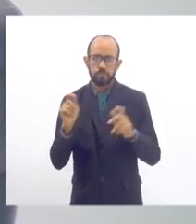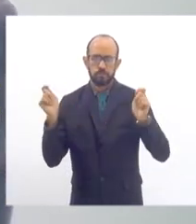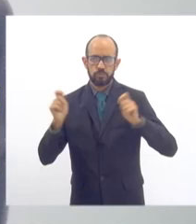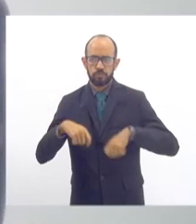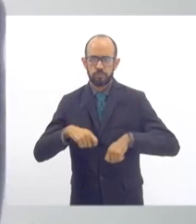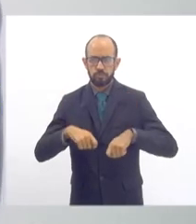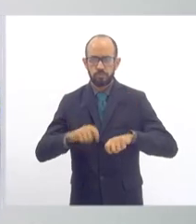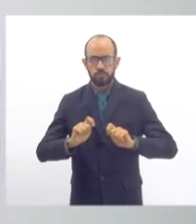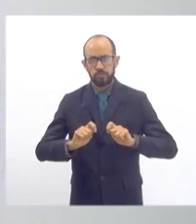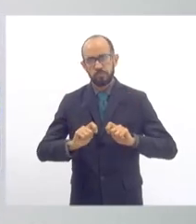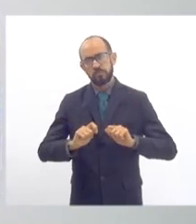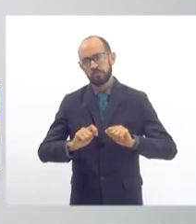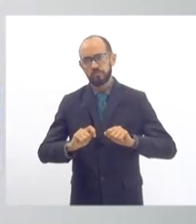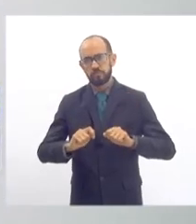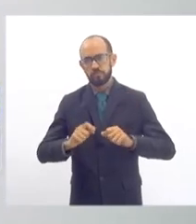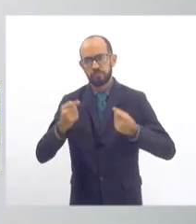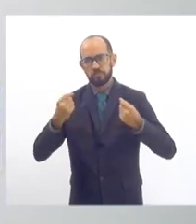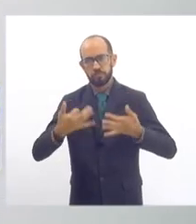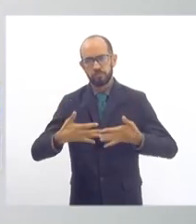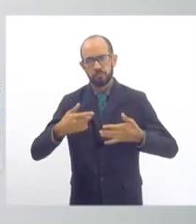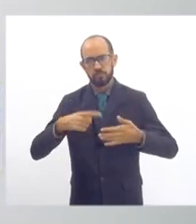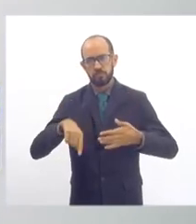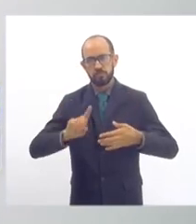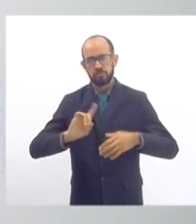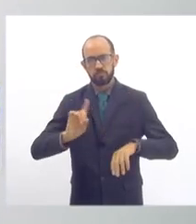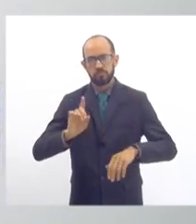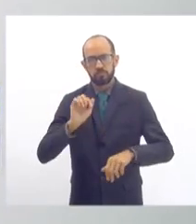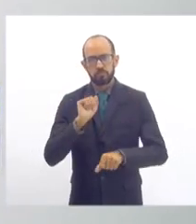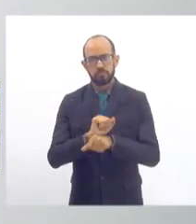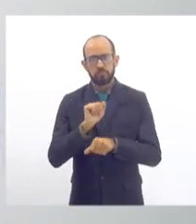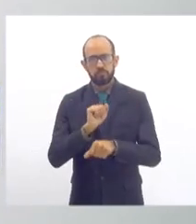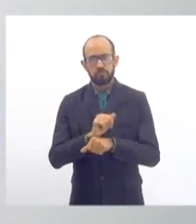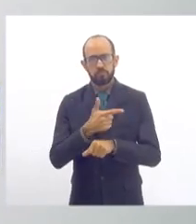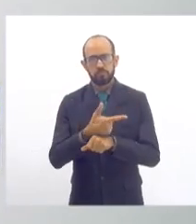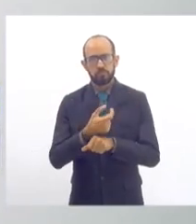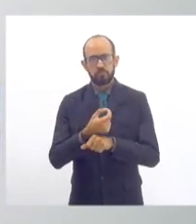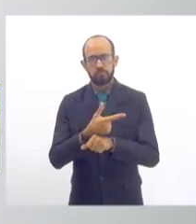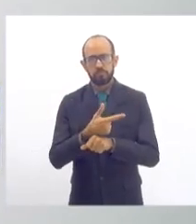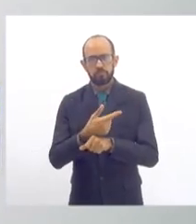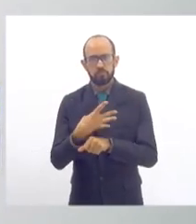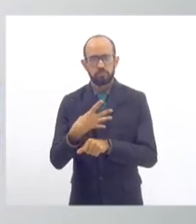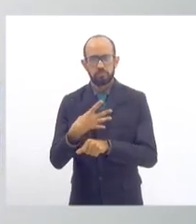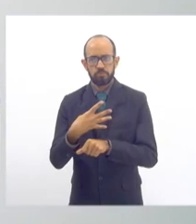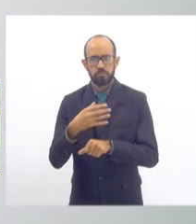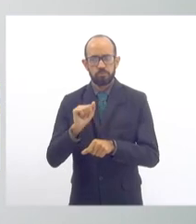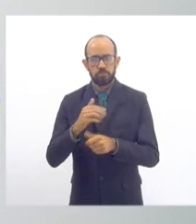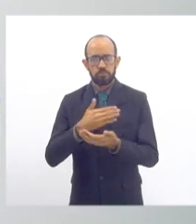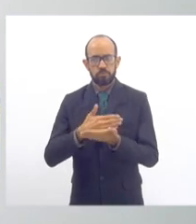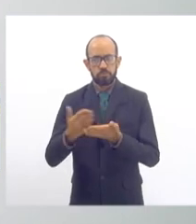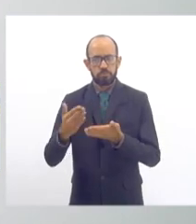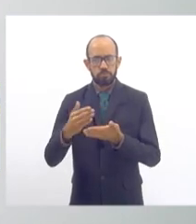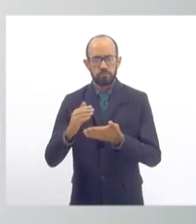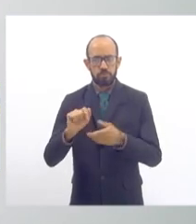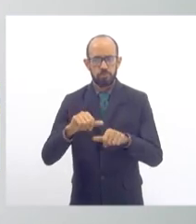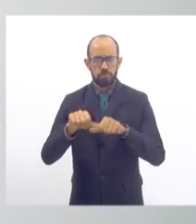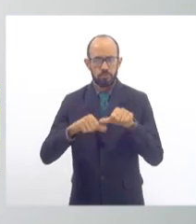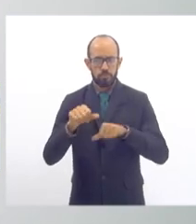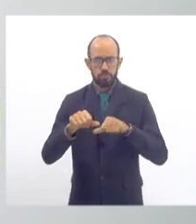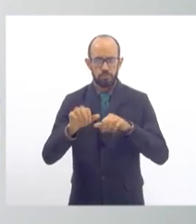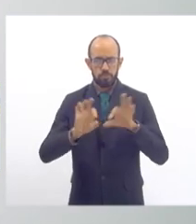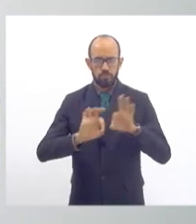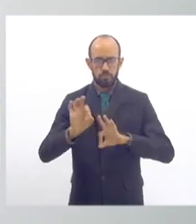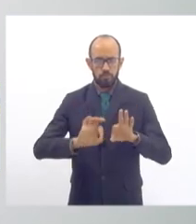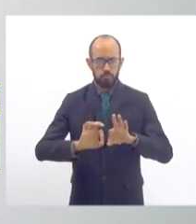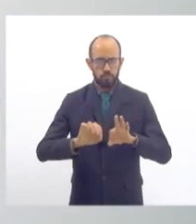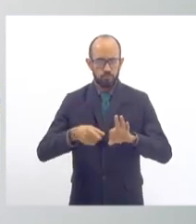possibilidades a serem colocadas. A gente não precisa esperar 2024 para iniciar nenhum tipo de processo de mudança no plano.